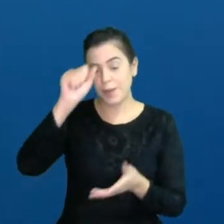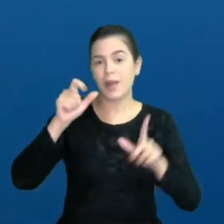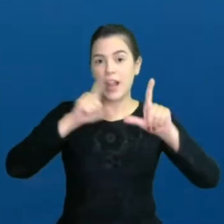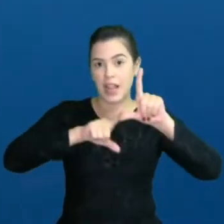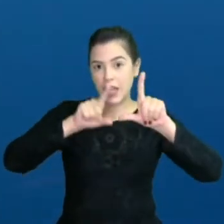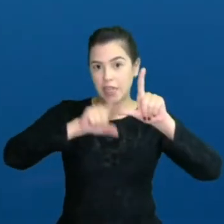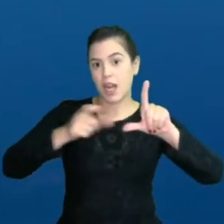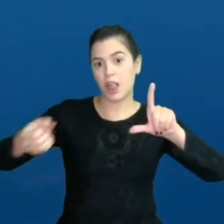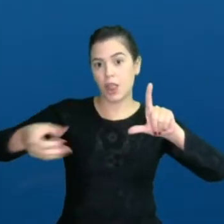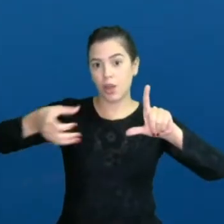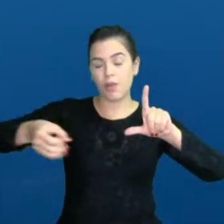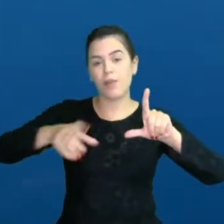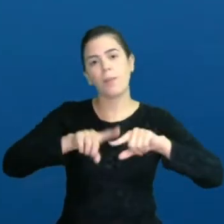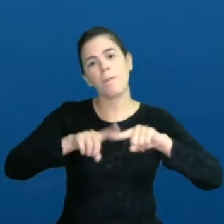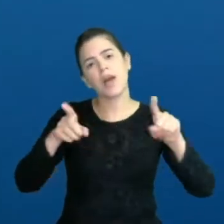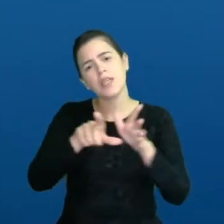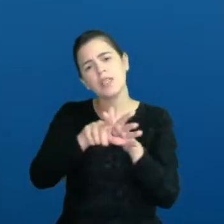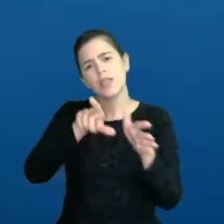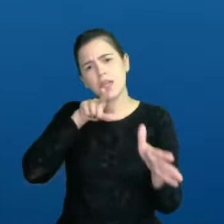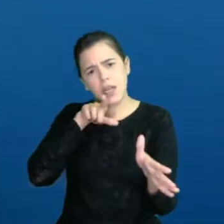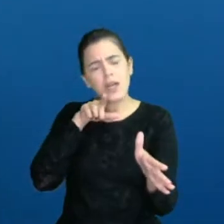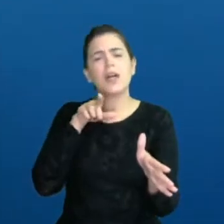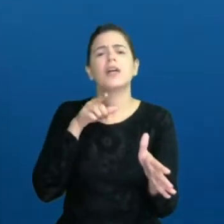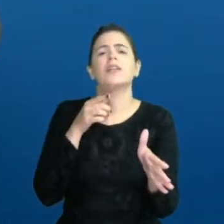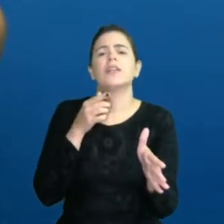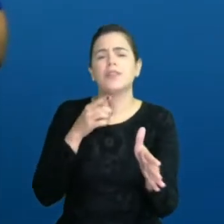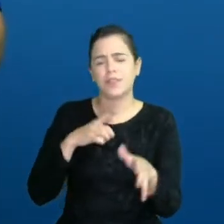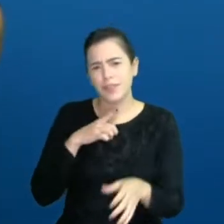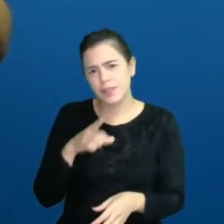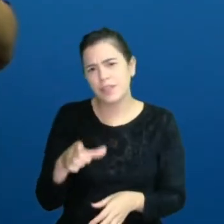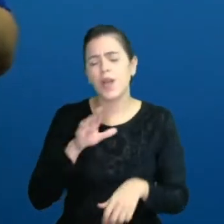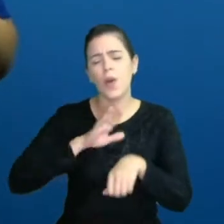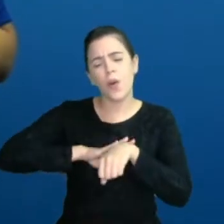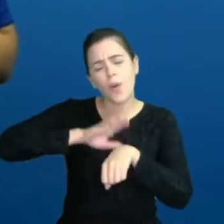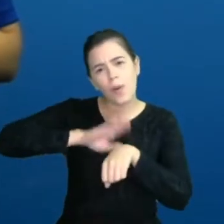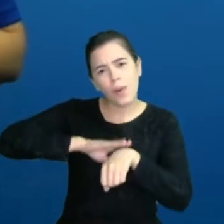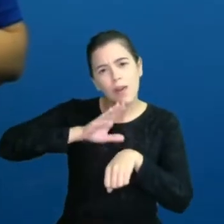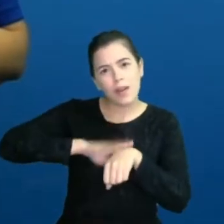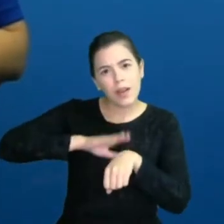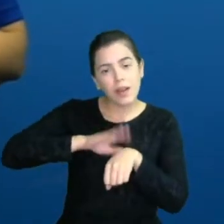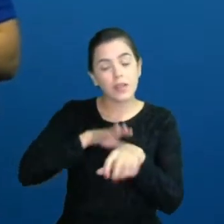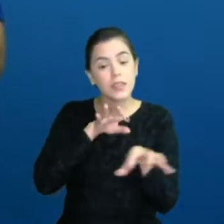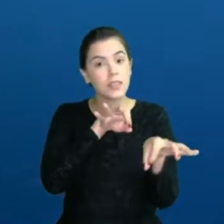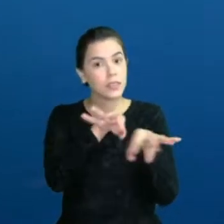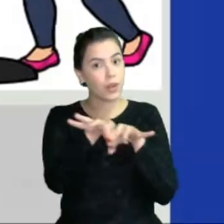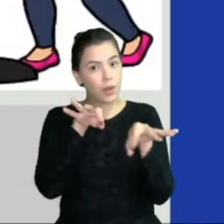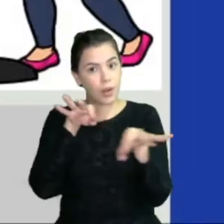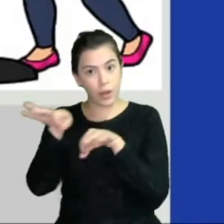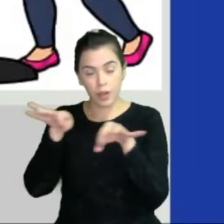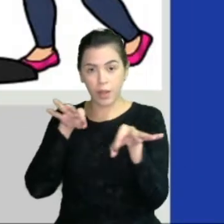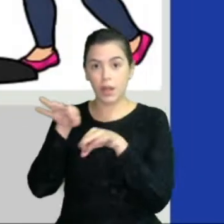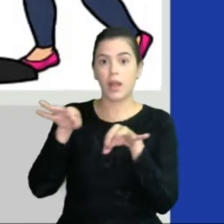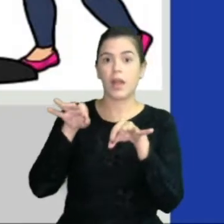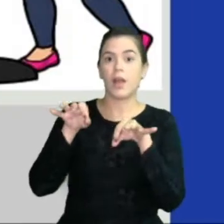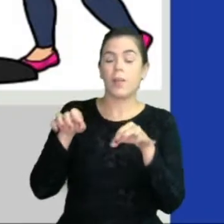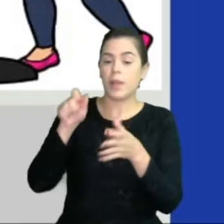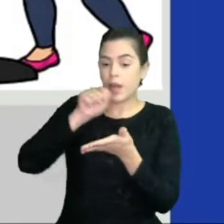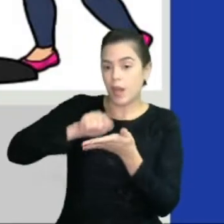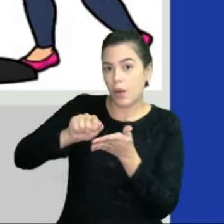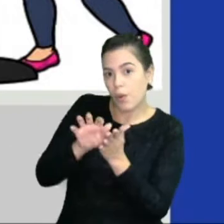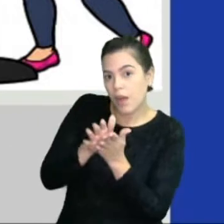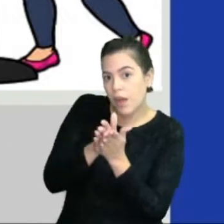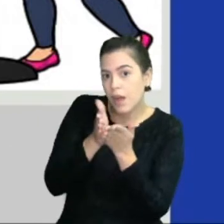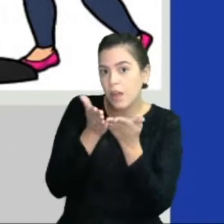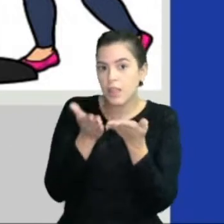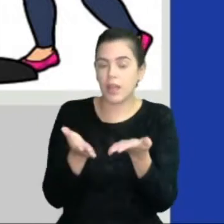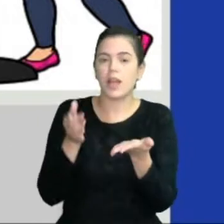letrinha nova. Mas antes, a gente vai ter aquele nosso momentinho de nos organizar, né? Pegar o nosso caderno,